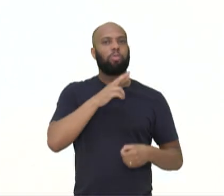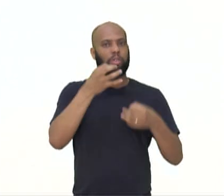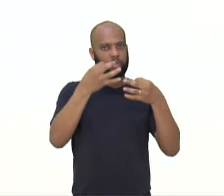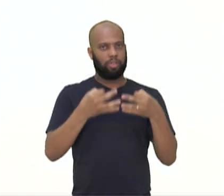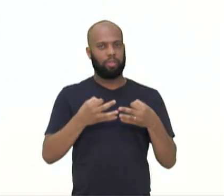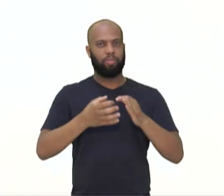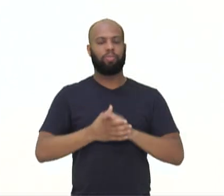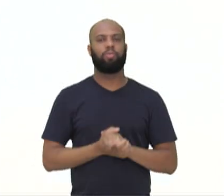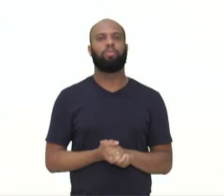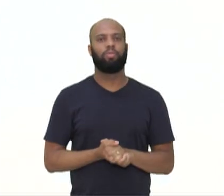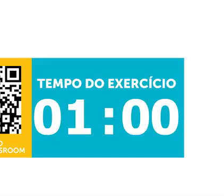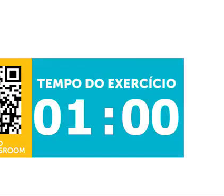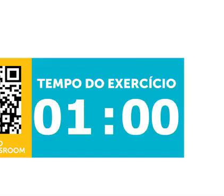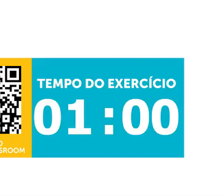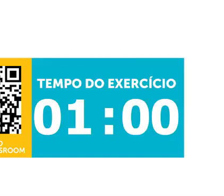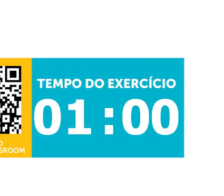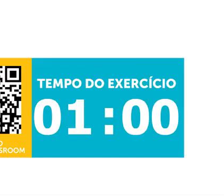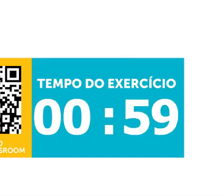correta.